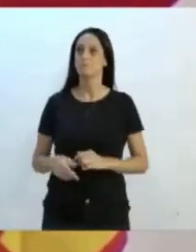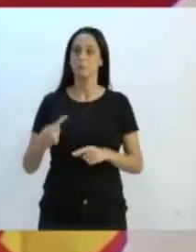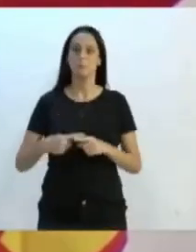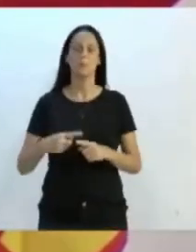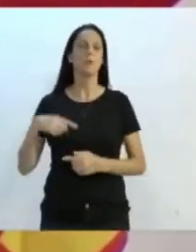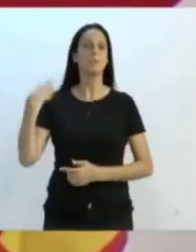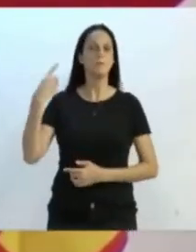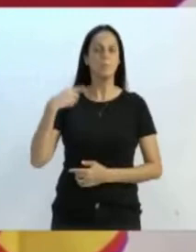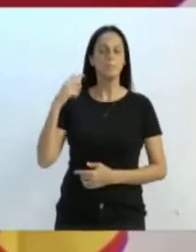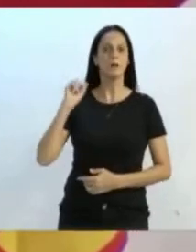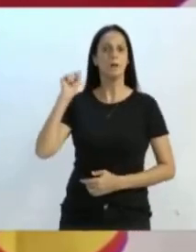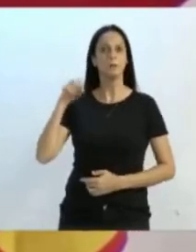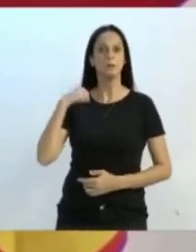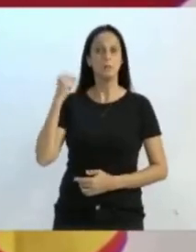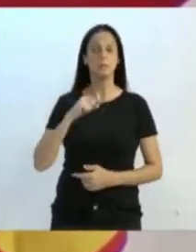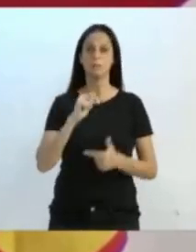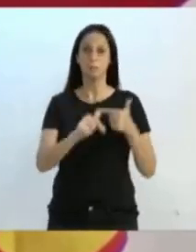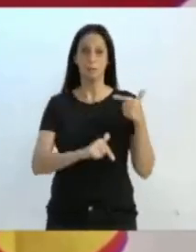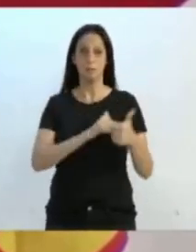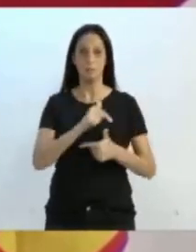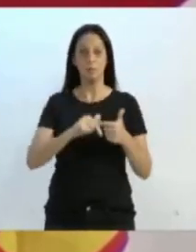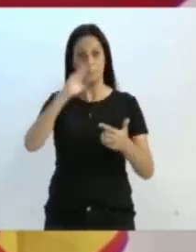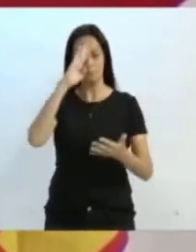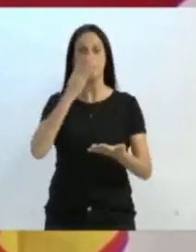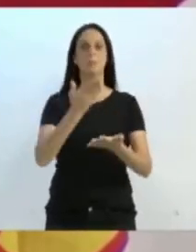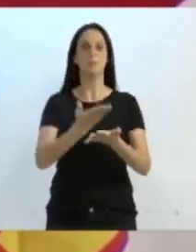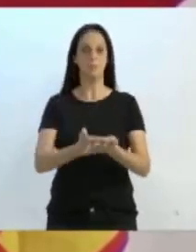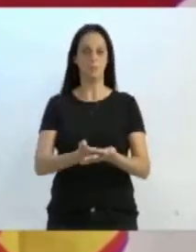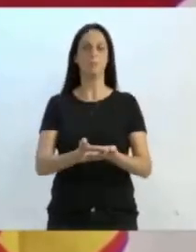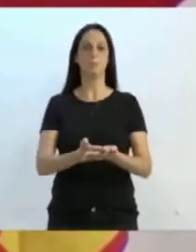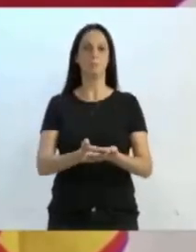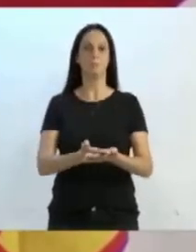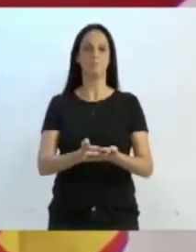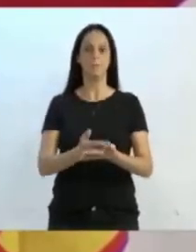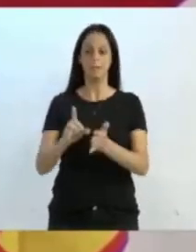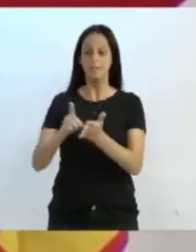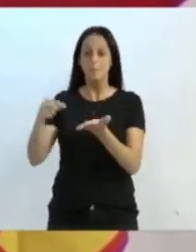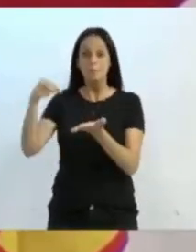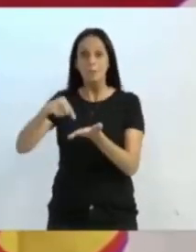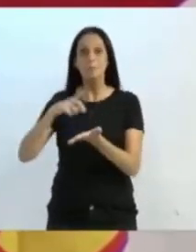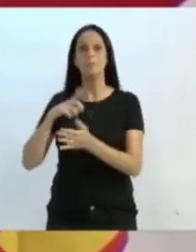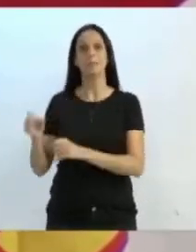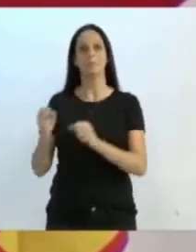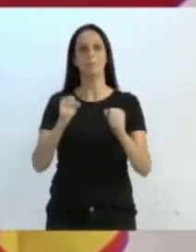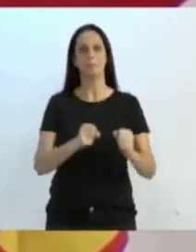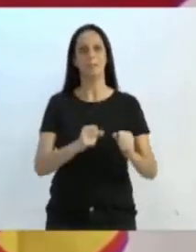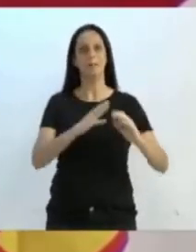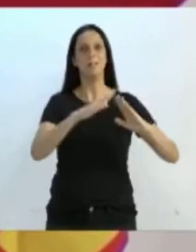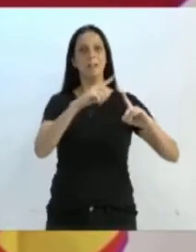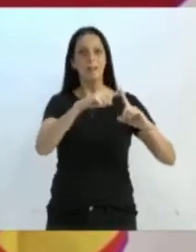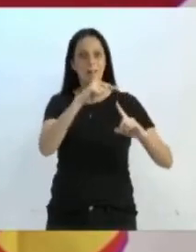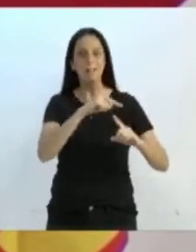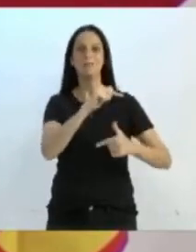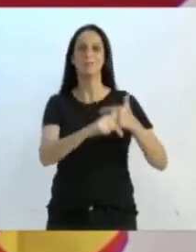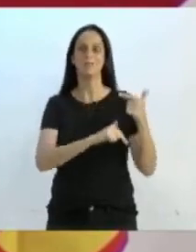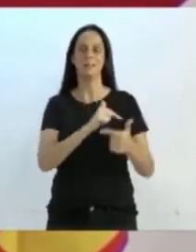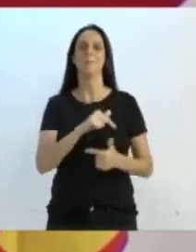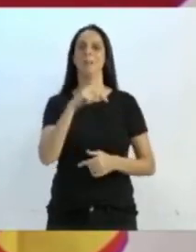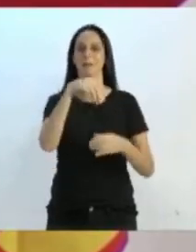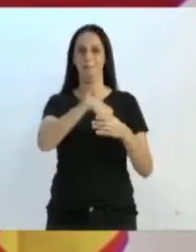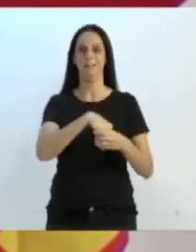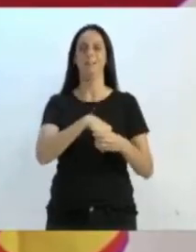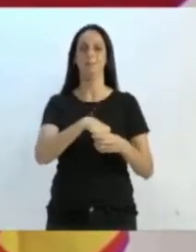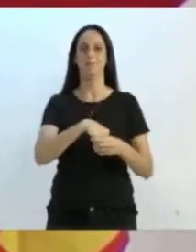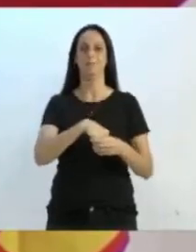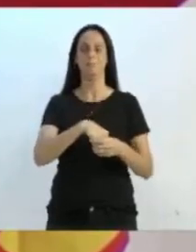deputados, senadores, eles acreditam no poder da palavra de Deus e no trabalho da igreja. São inúmeros os casos